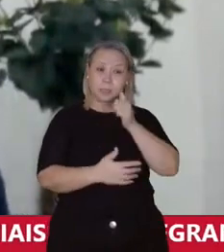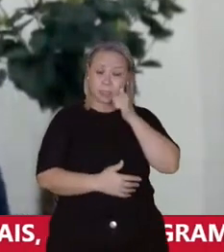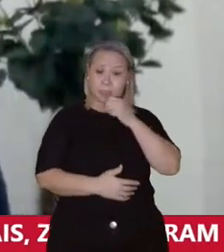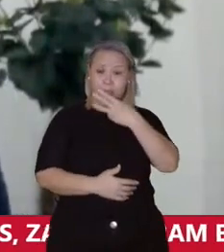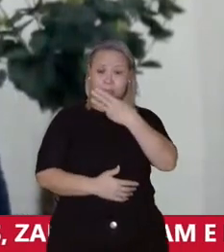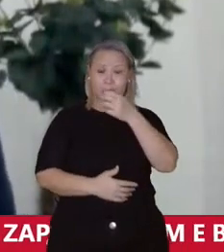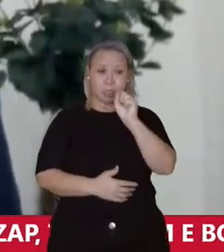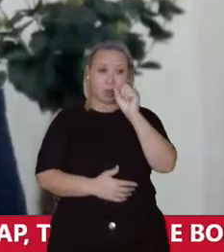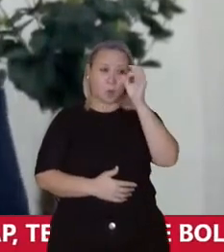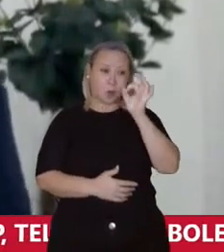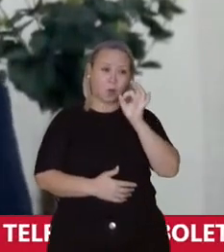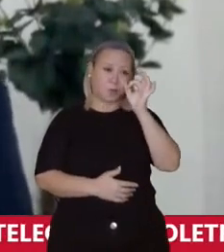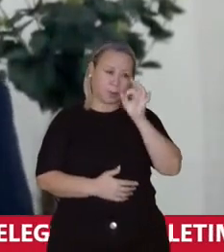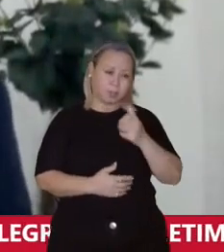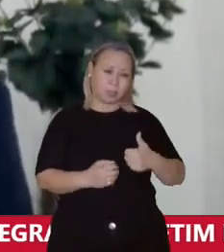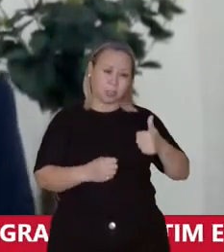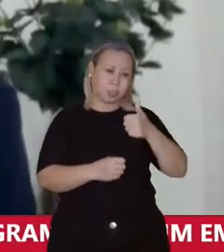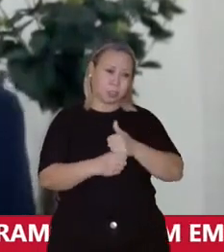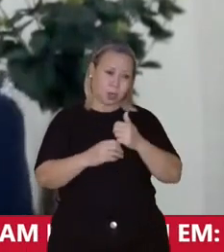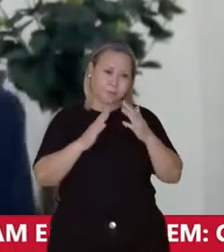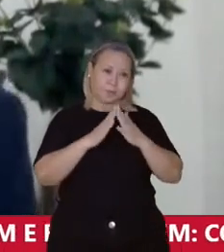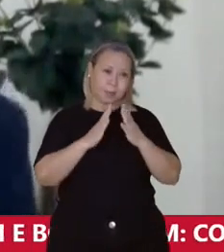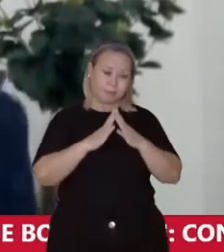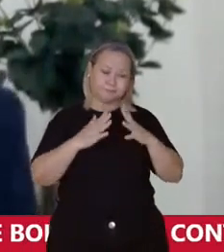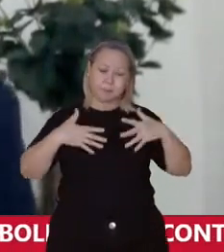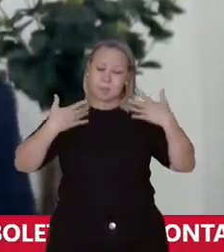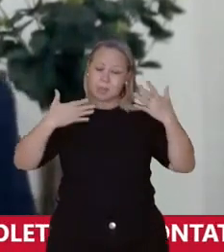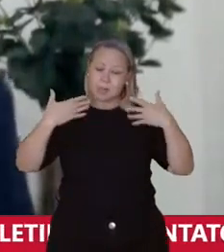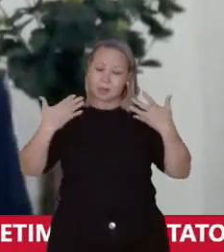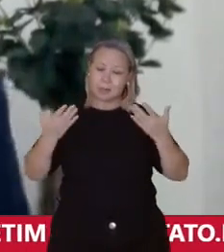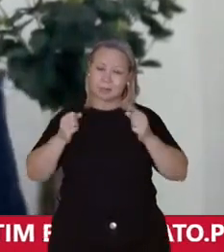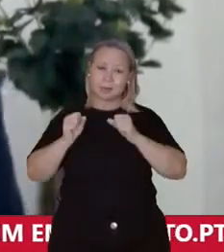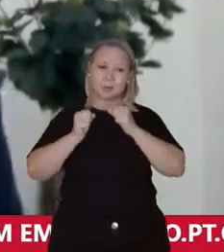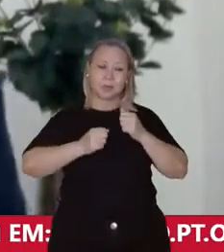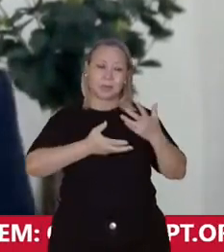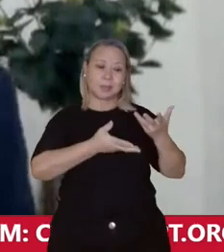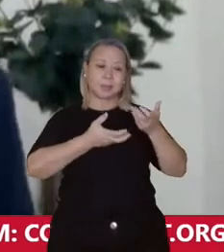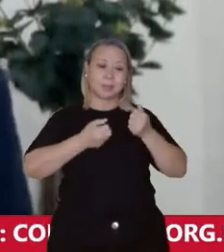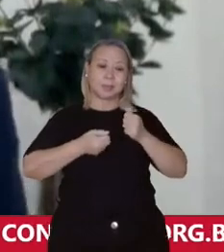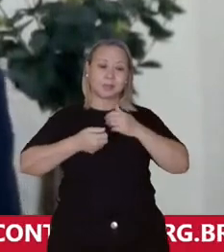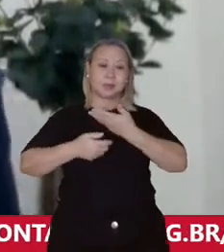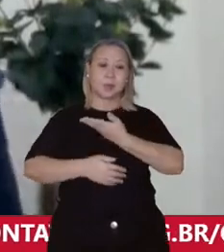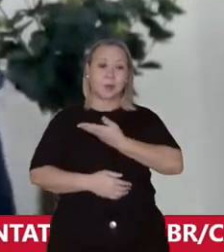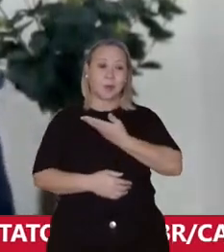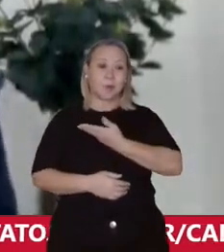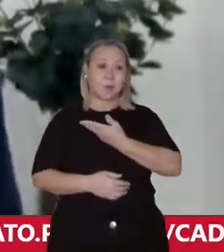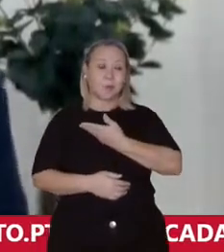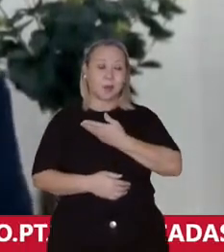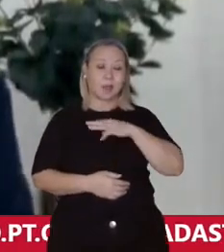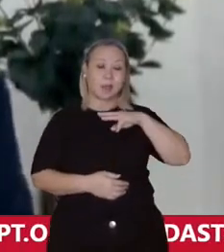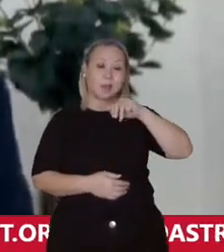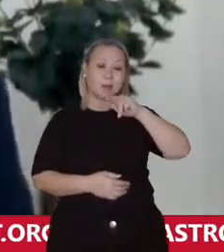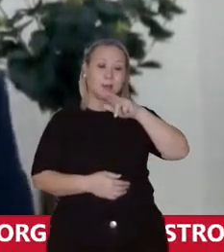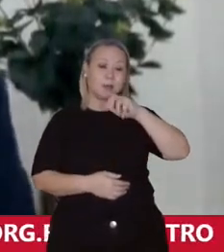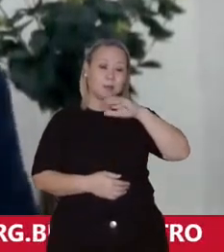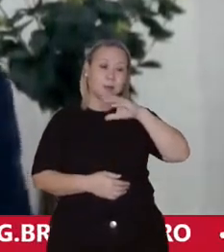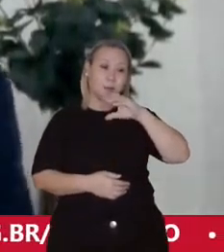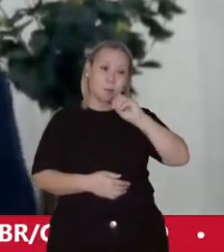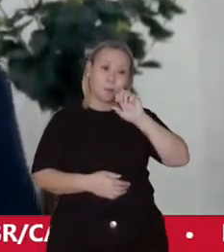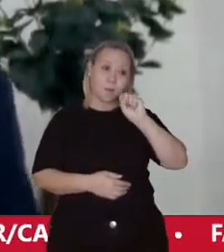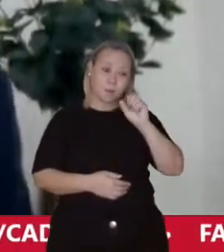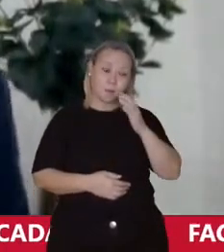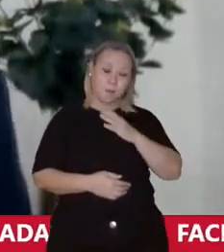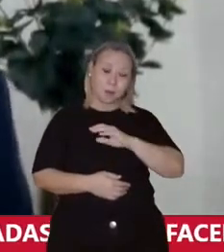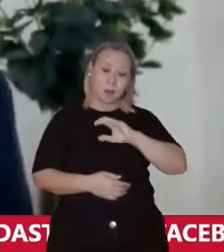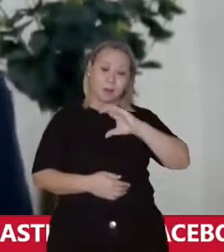38%. Portanto, é uma alegria enorme poder receber nosso companheiro Márcio Chagas nesse debate, essa troca